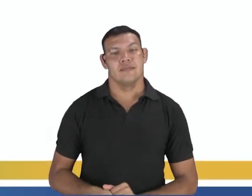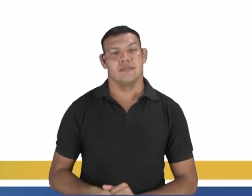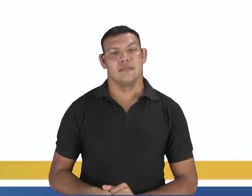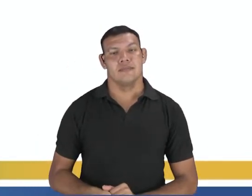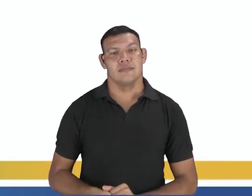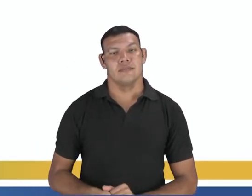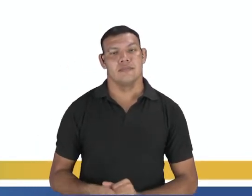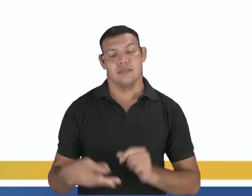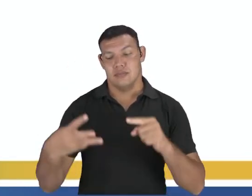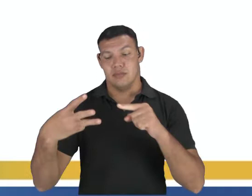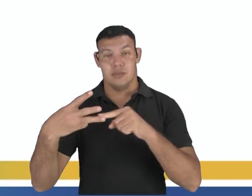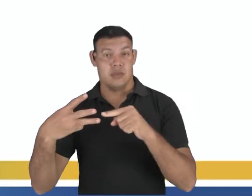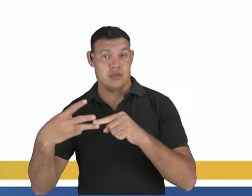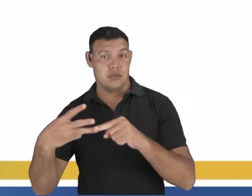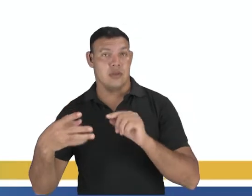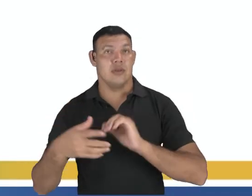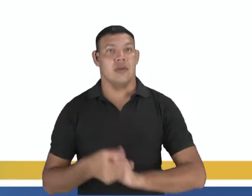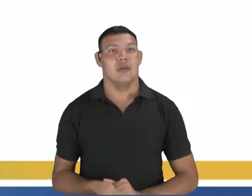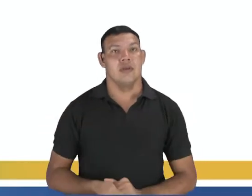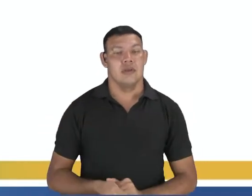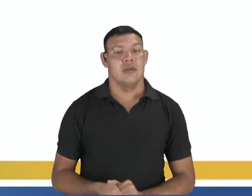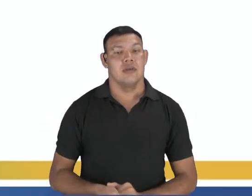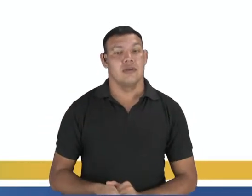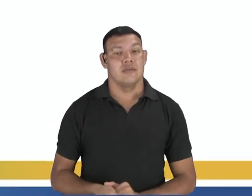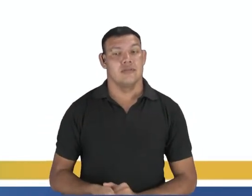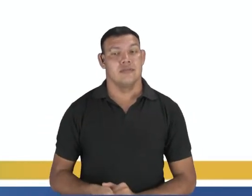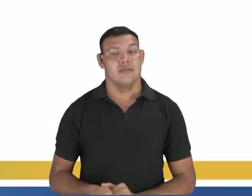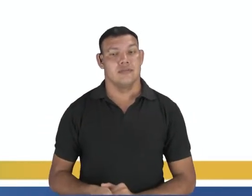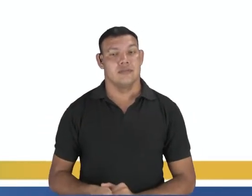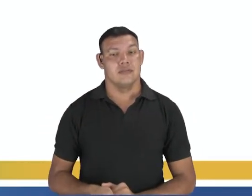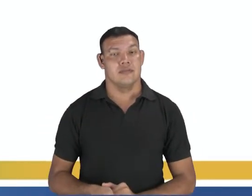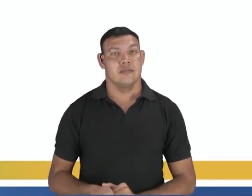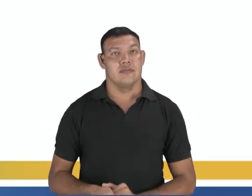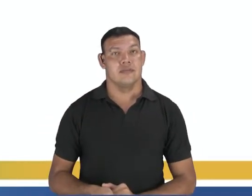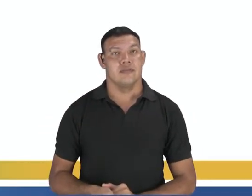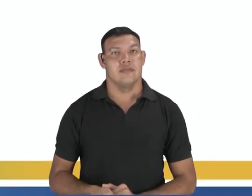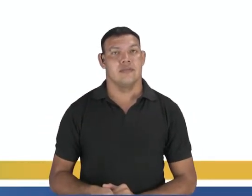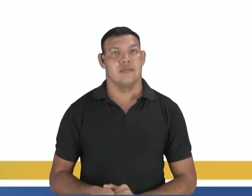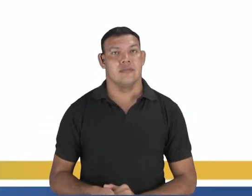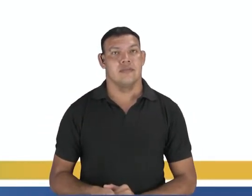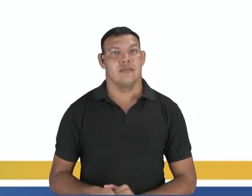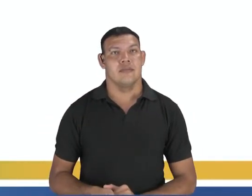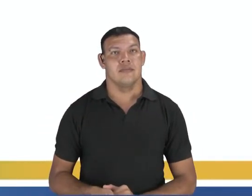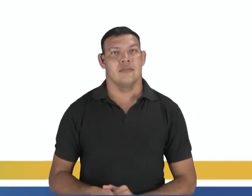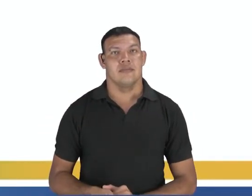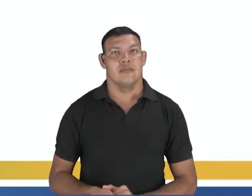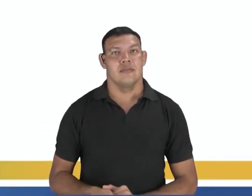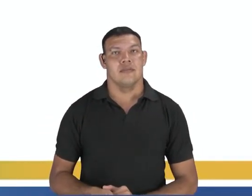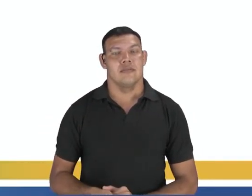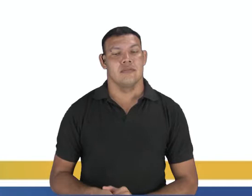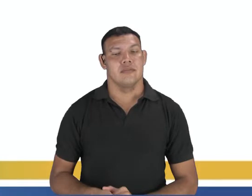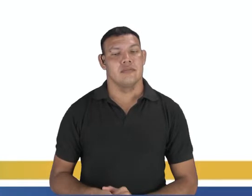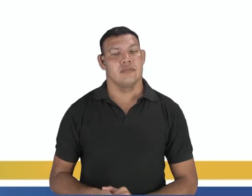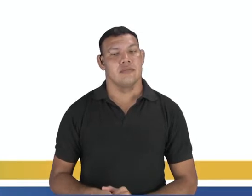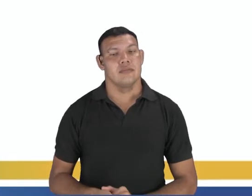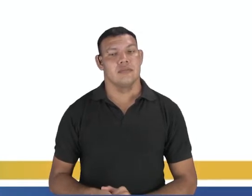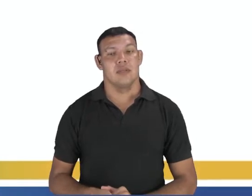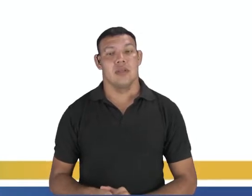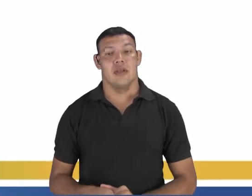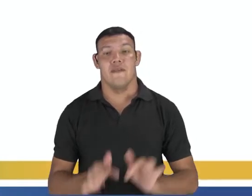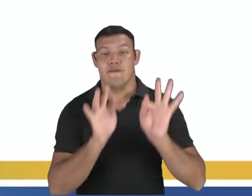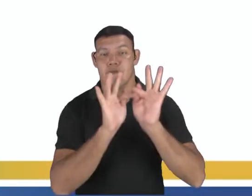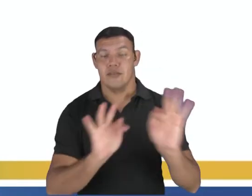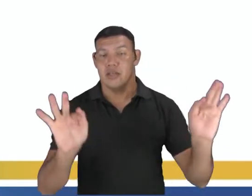E na terceira, nós temos colocando acento na expressão o bolo, em João comeu o bolo. O